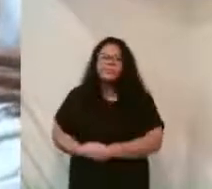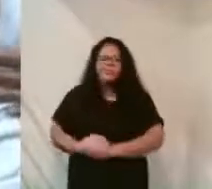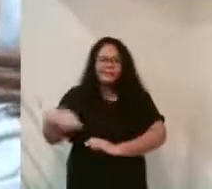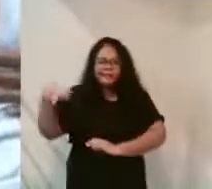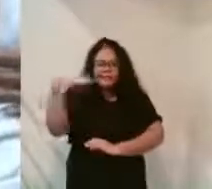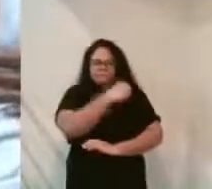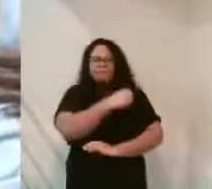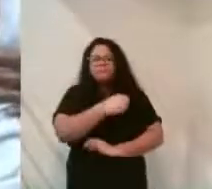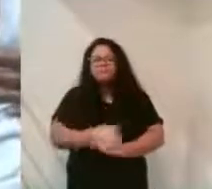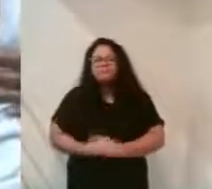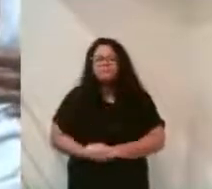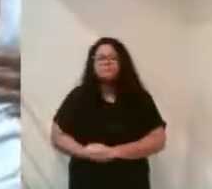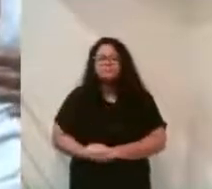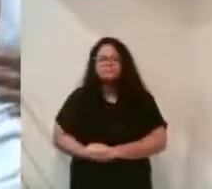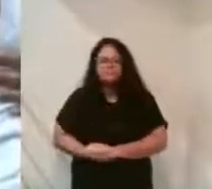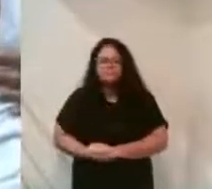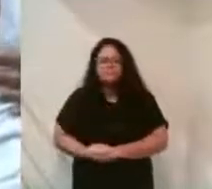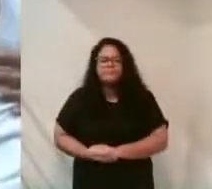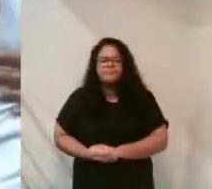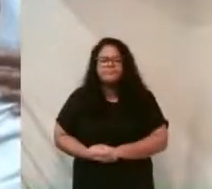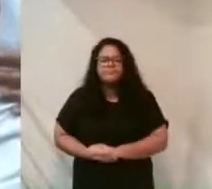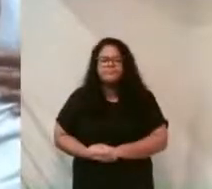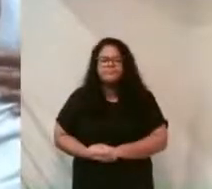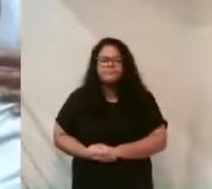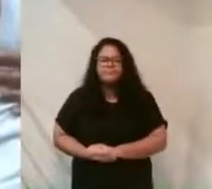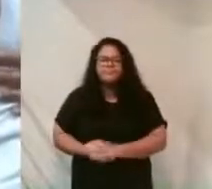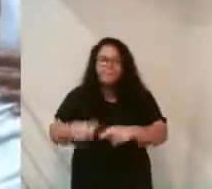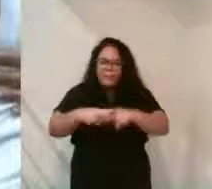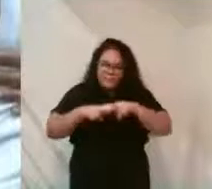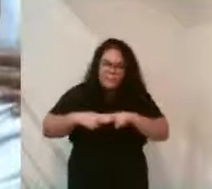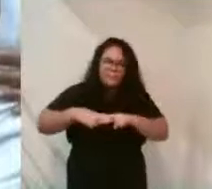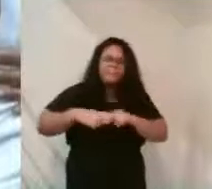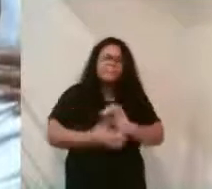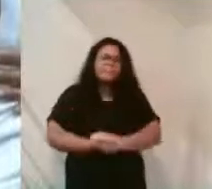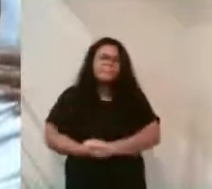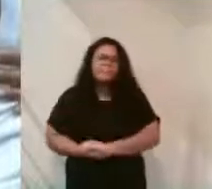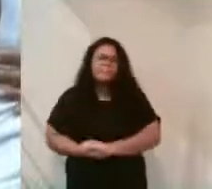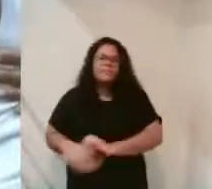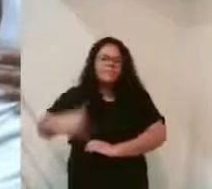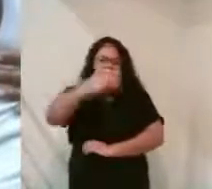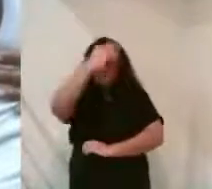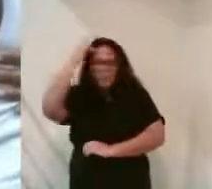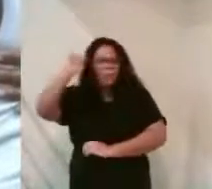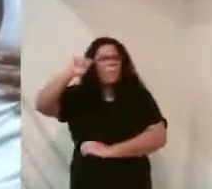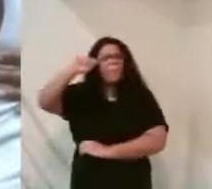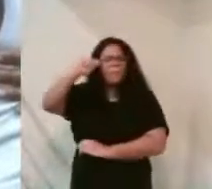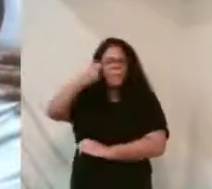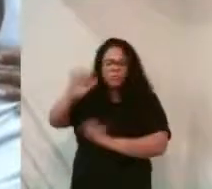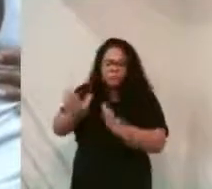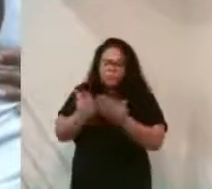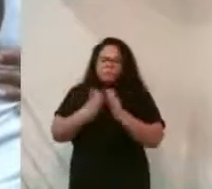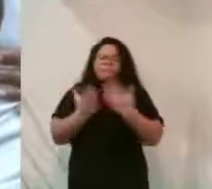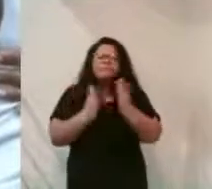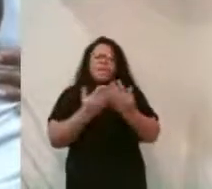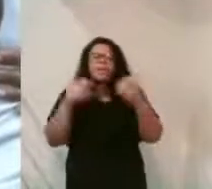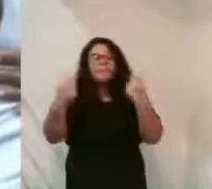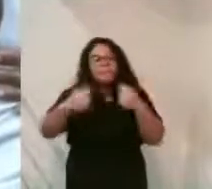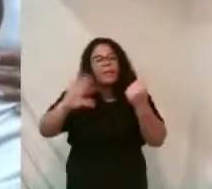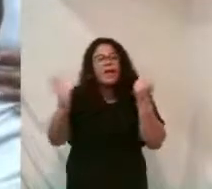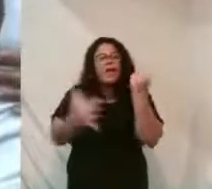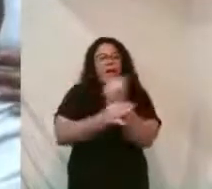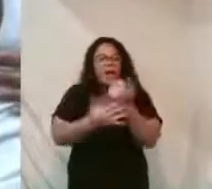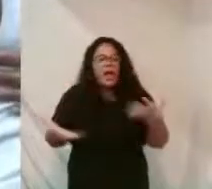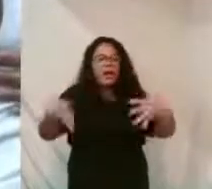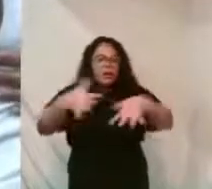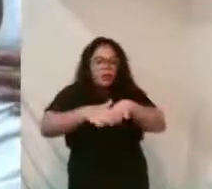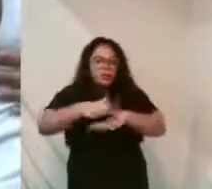avassaladora para a população preta e pobre do país, é garantir a inclusão dos catadores e catadoras no